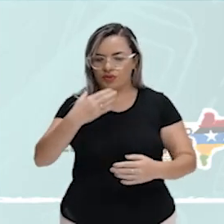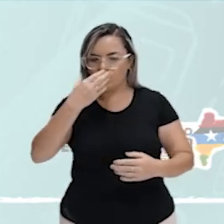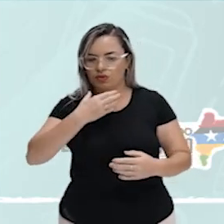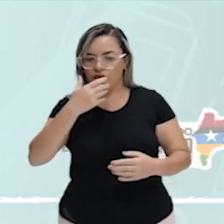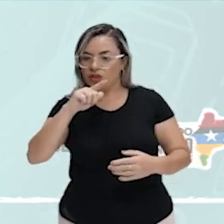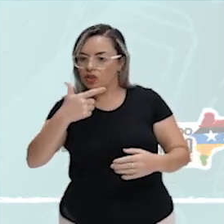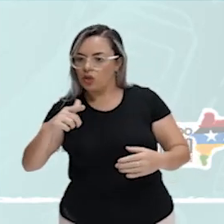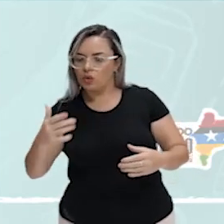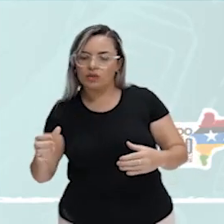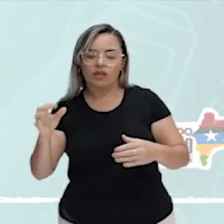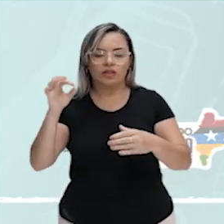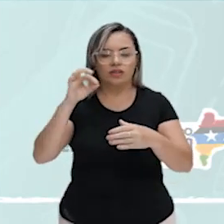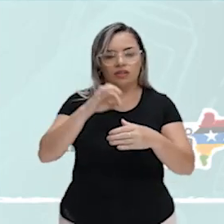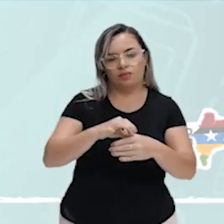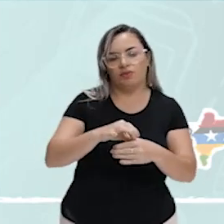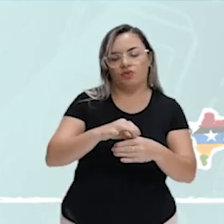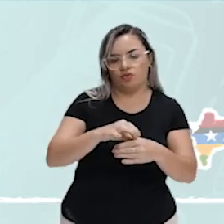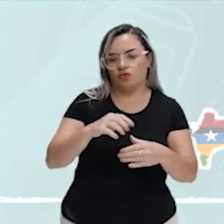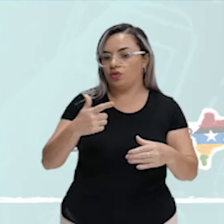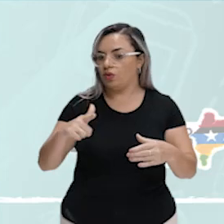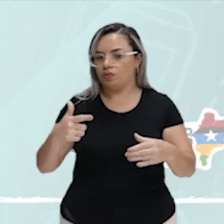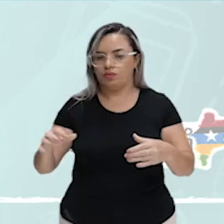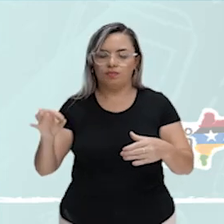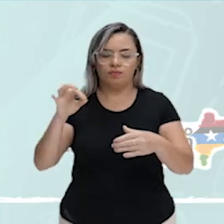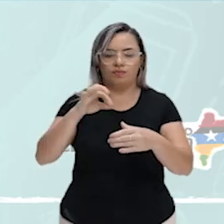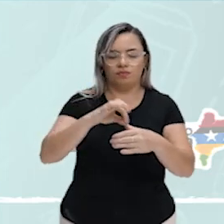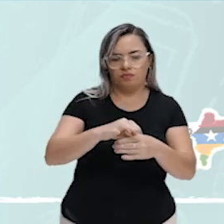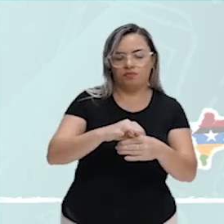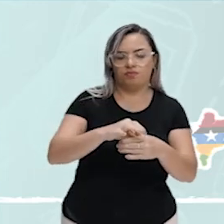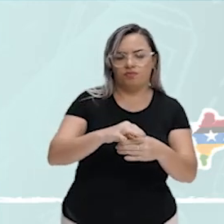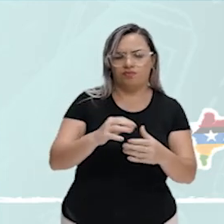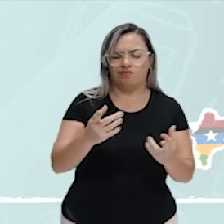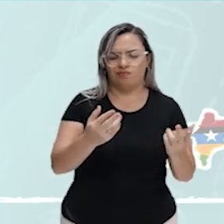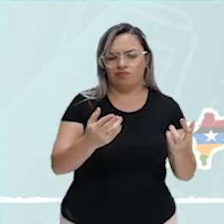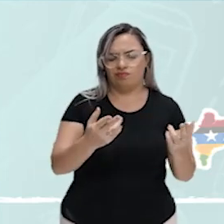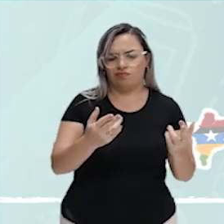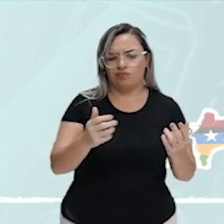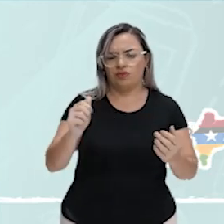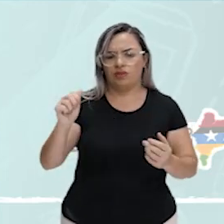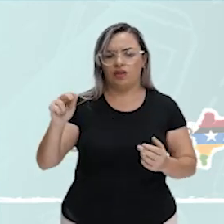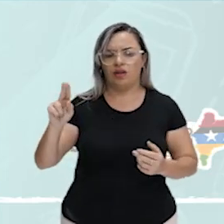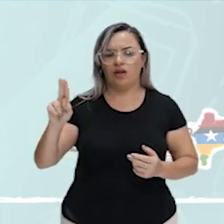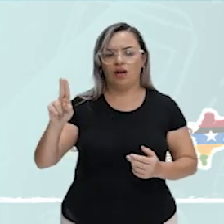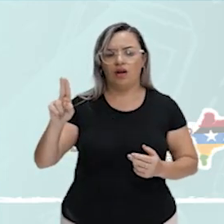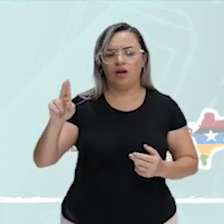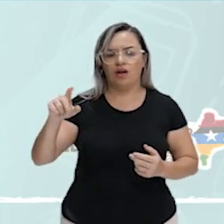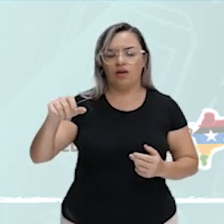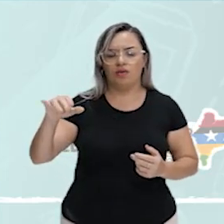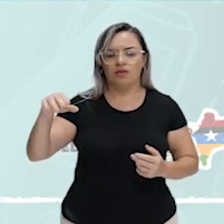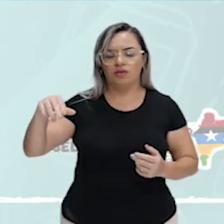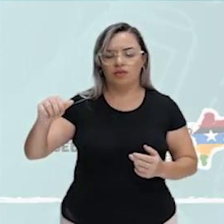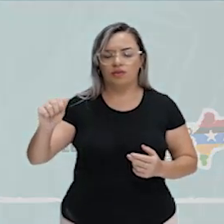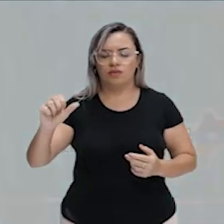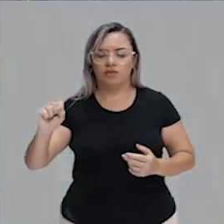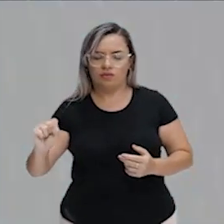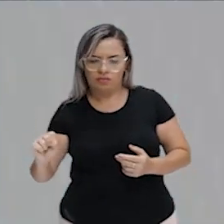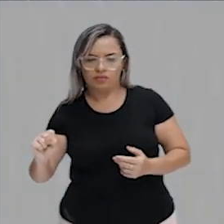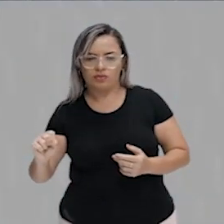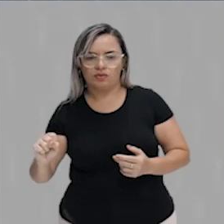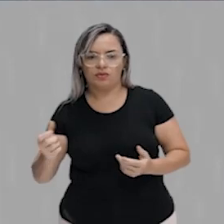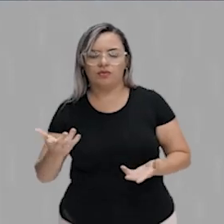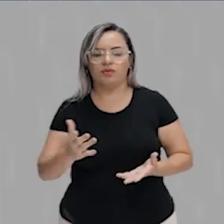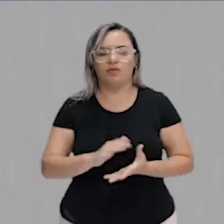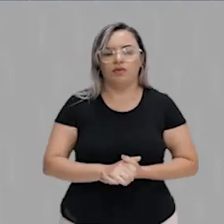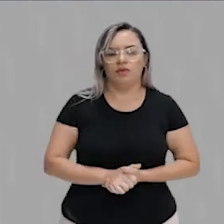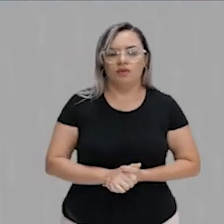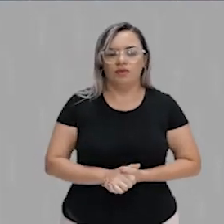semente. Mesmo mecanismo que é semelhante ao das auxinas, tá? Juntamente com as auxinas, ela faz com que os frutos